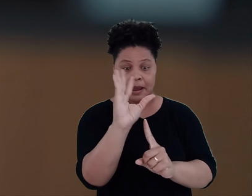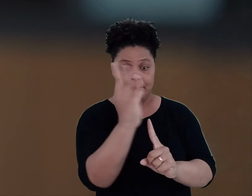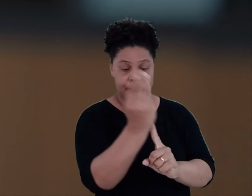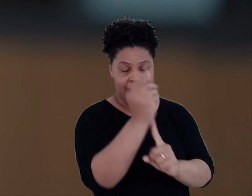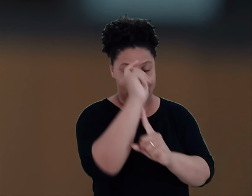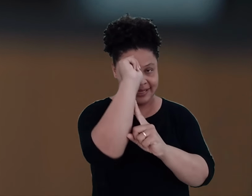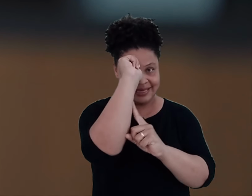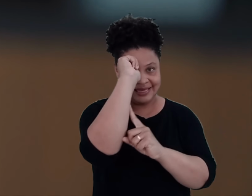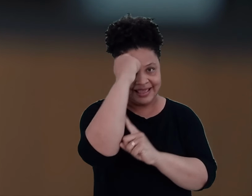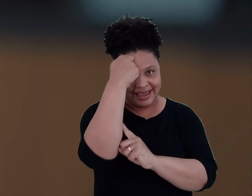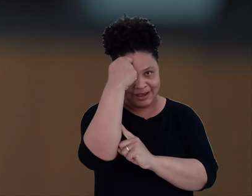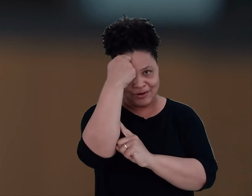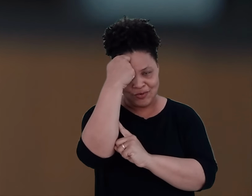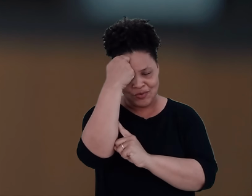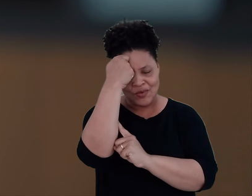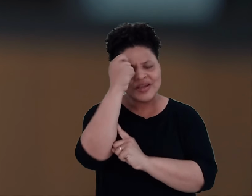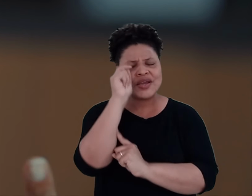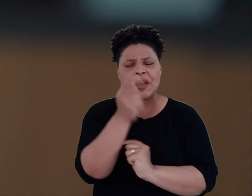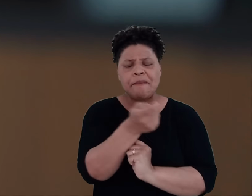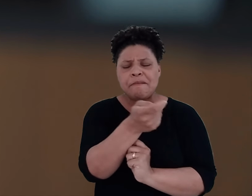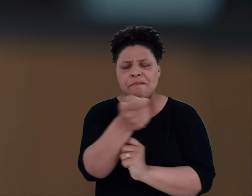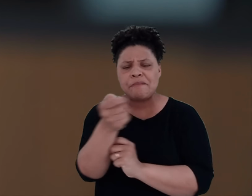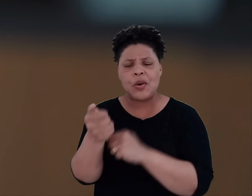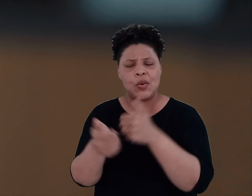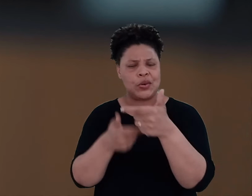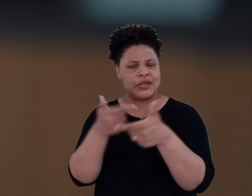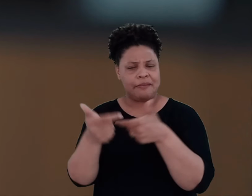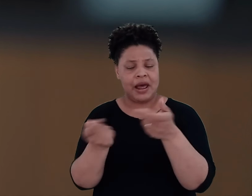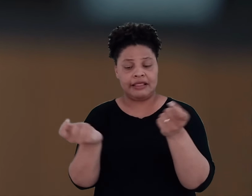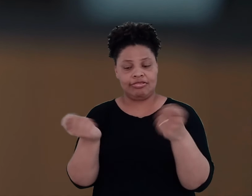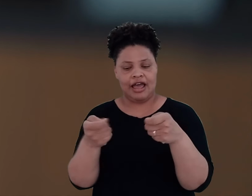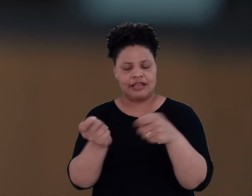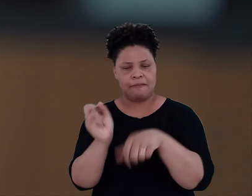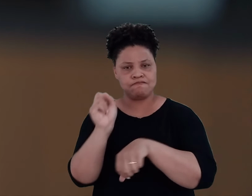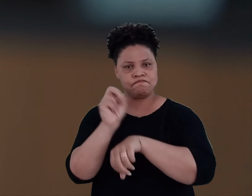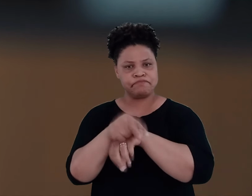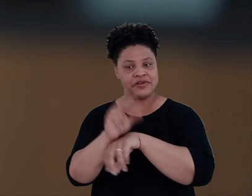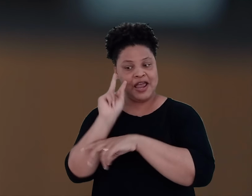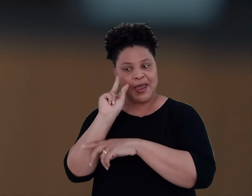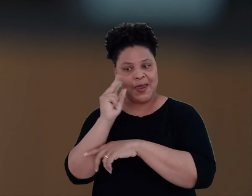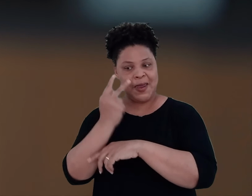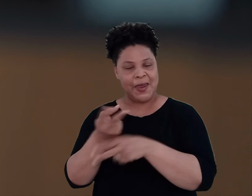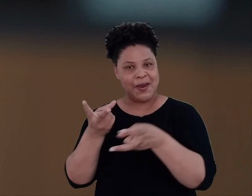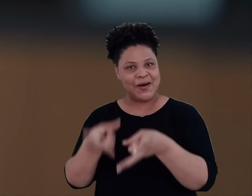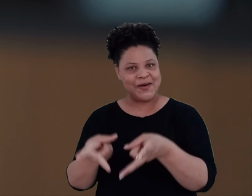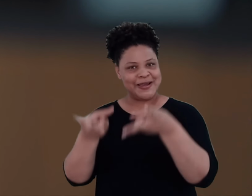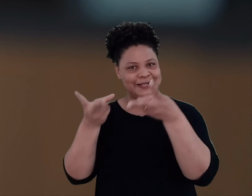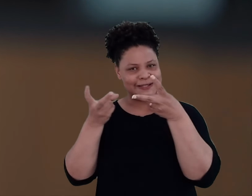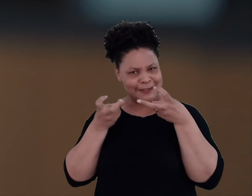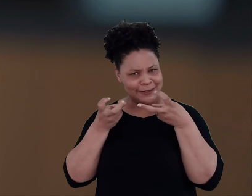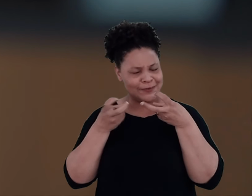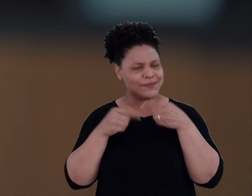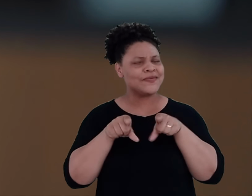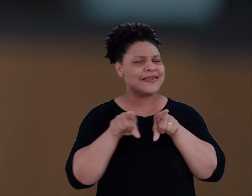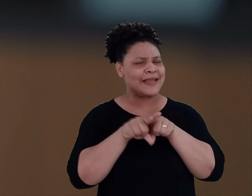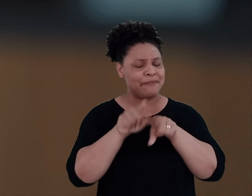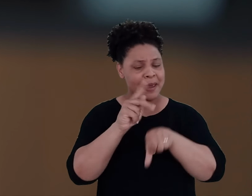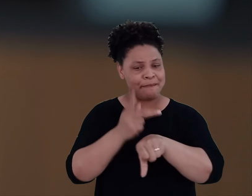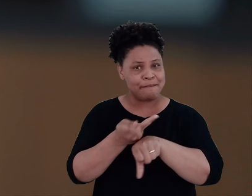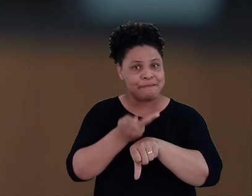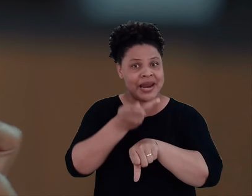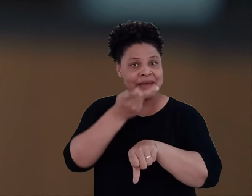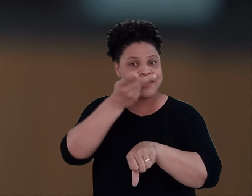ser discriminados com menos oportunidades e prestígio, possam ter o trabalho reconhecido. O canal também realiza a premiação